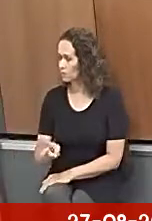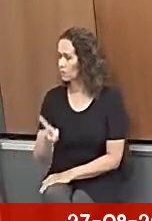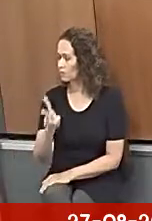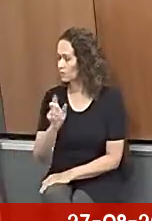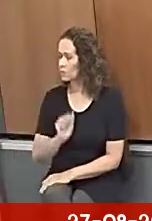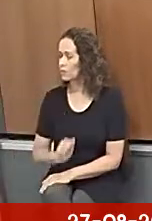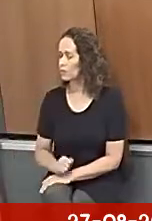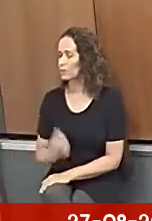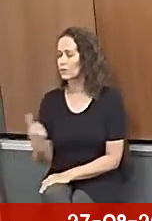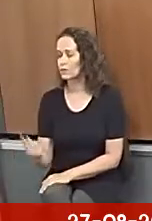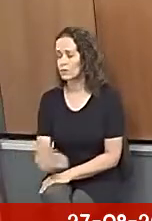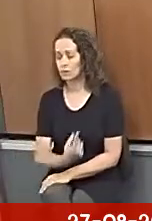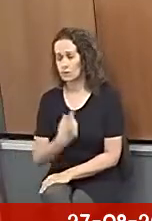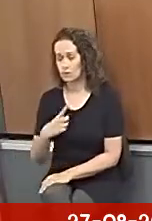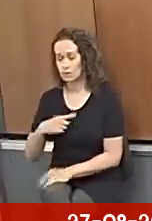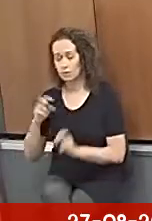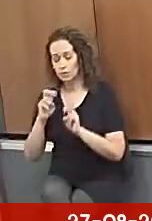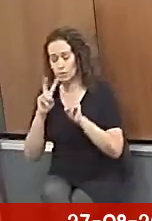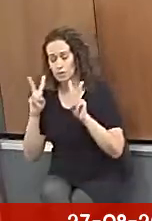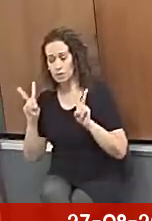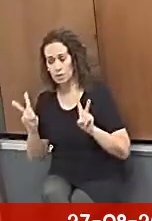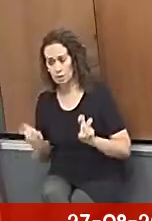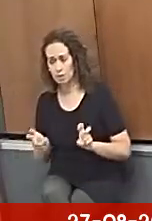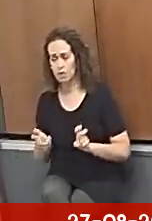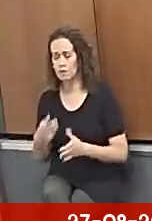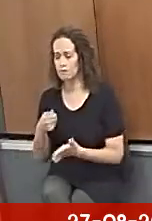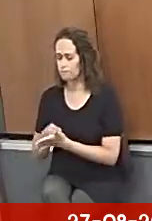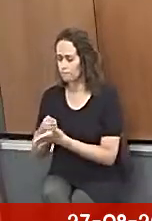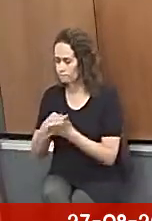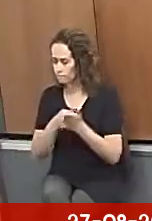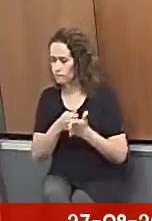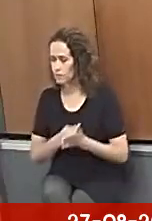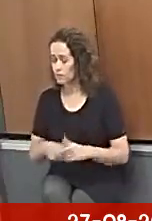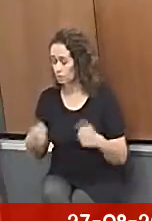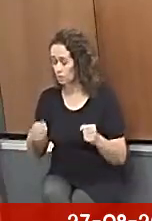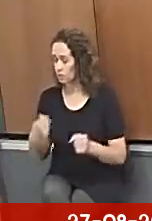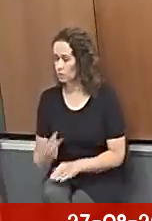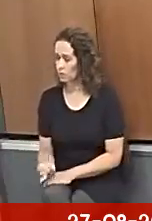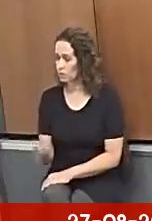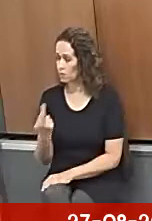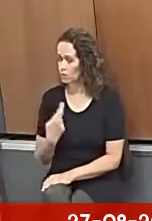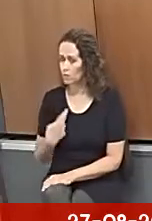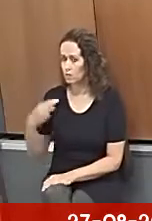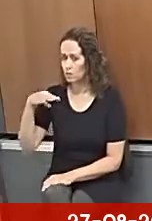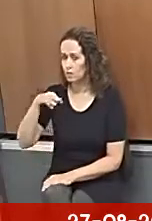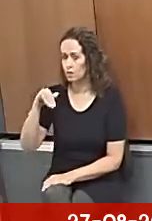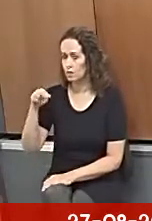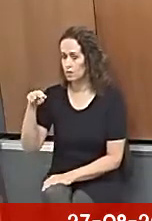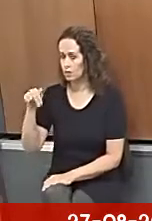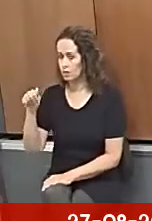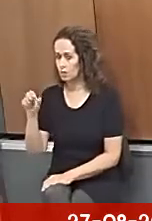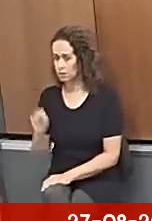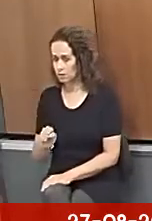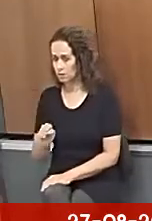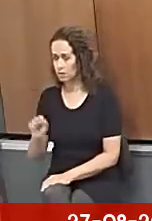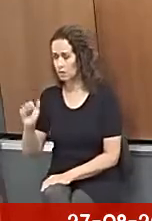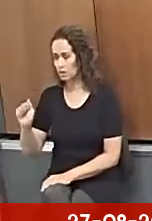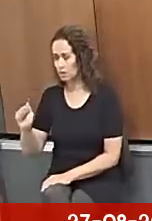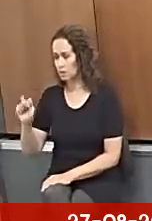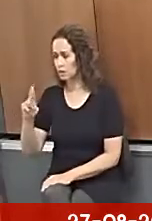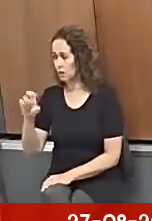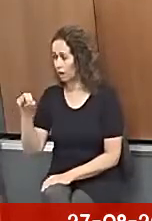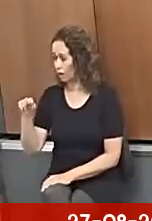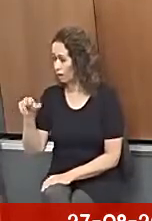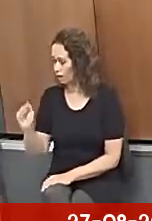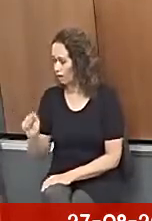tenha uma pauta para fazer depois umas cobranças queremos depois uma resposta da minas arena sobre o que foi implementado tá bom